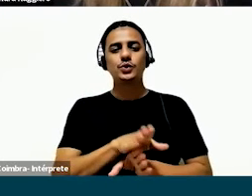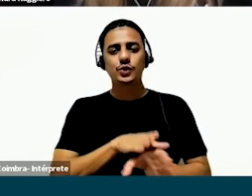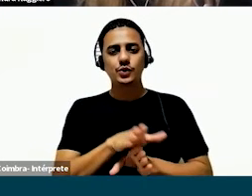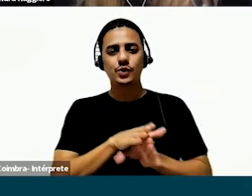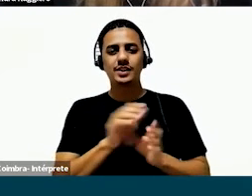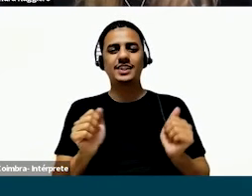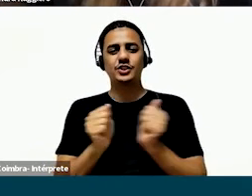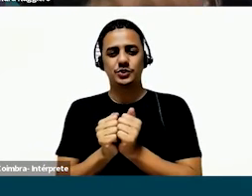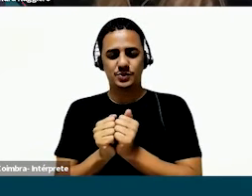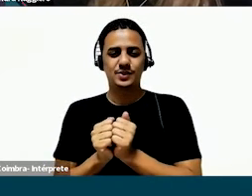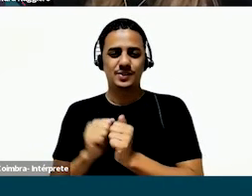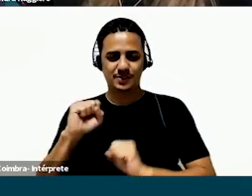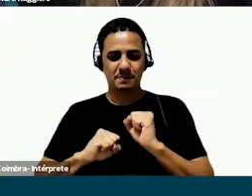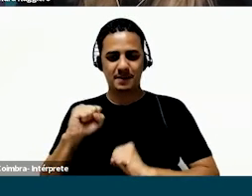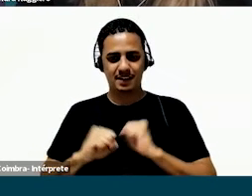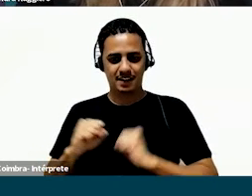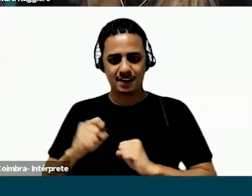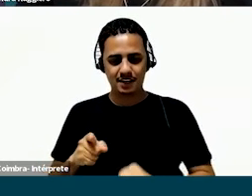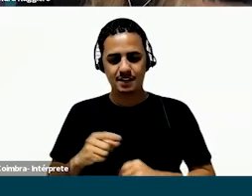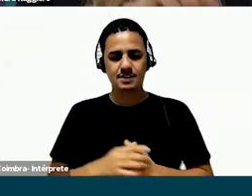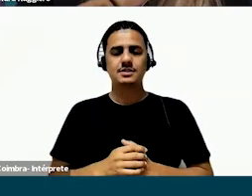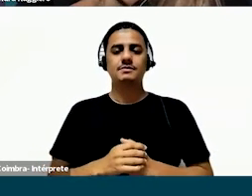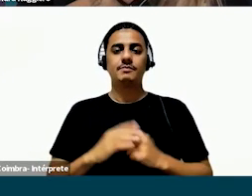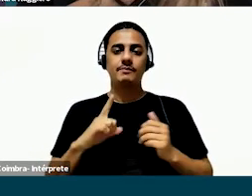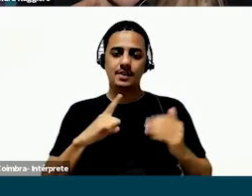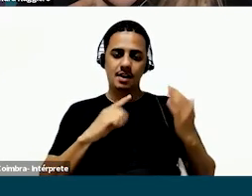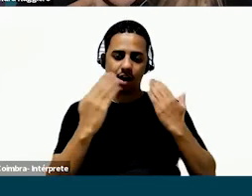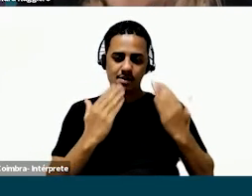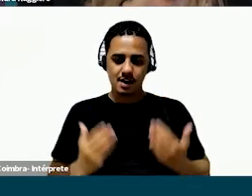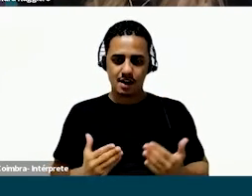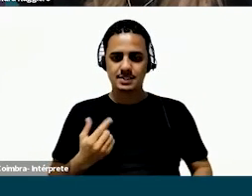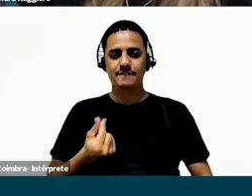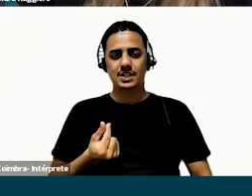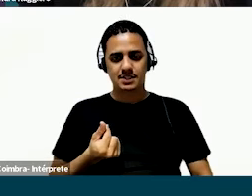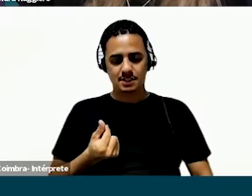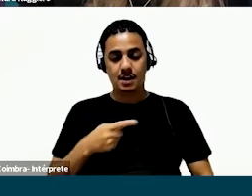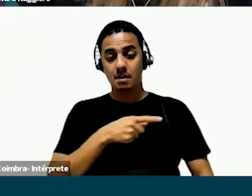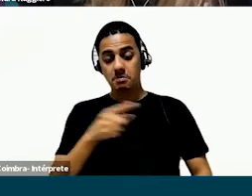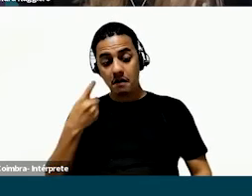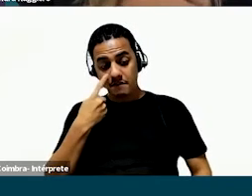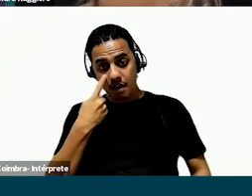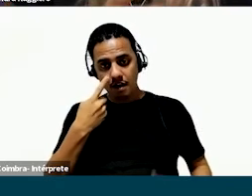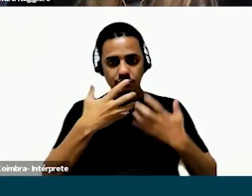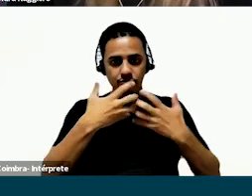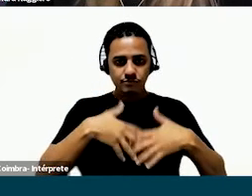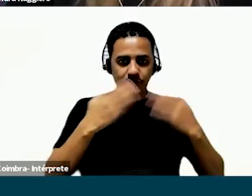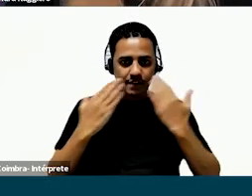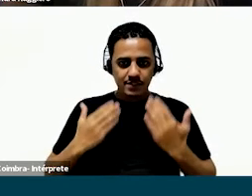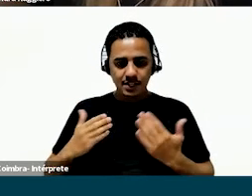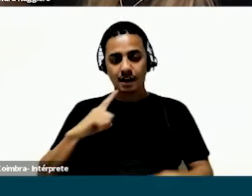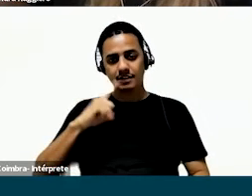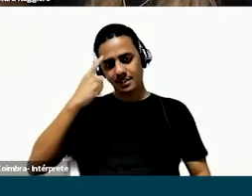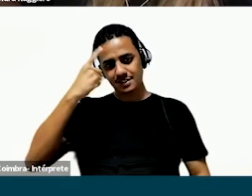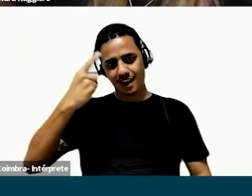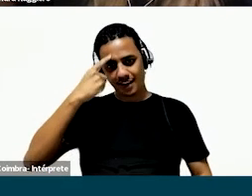solicitar uma consultoria com a empresa da ferramenta de análise financeira para verificar,